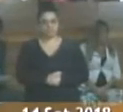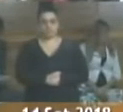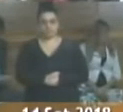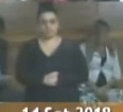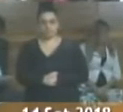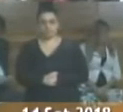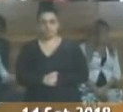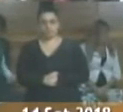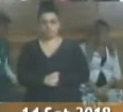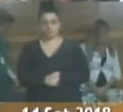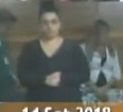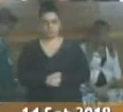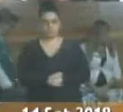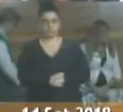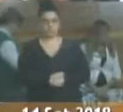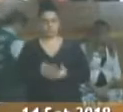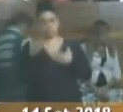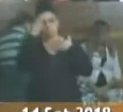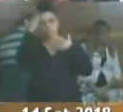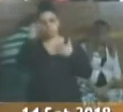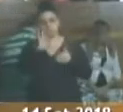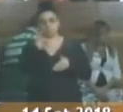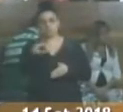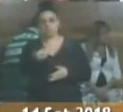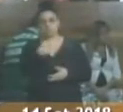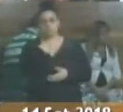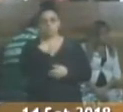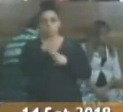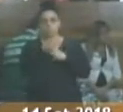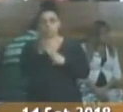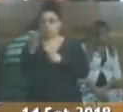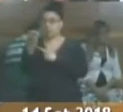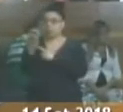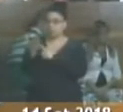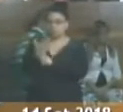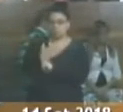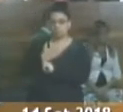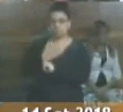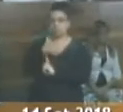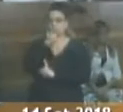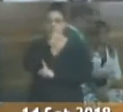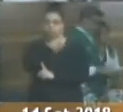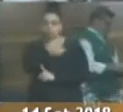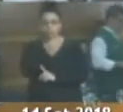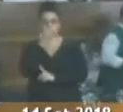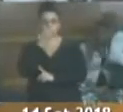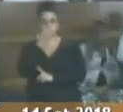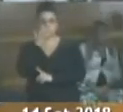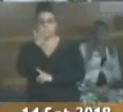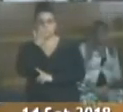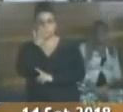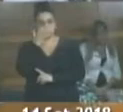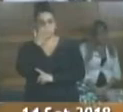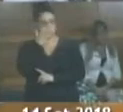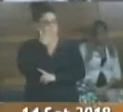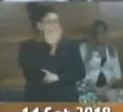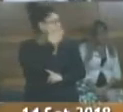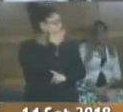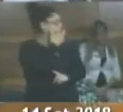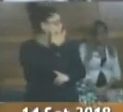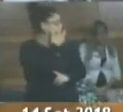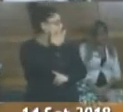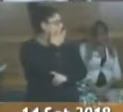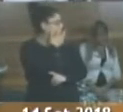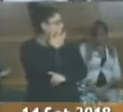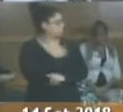é isso, e agradecer a todos que eu procurei ajuda e me receberam. Falei que eu não tenho experiência com isso, então